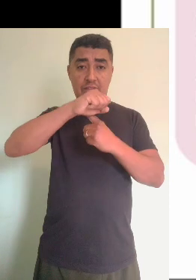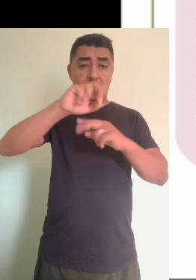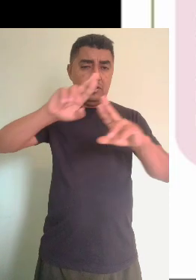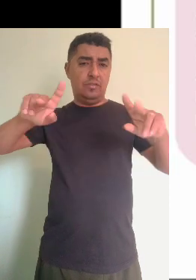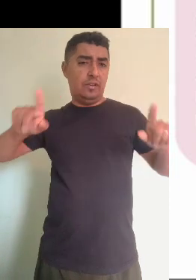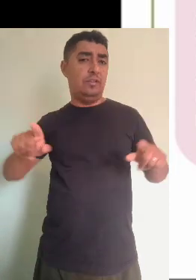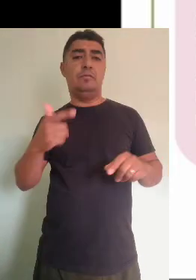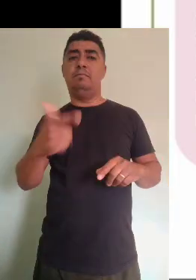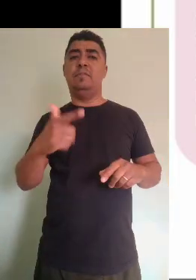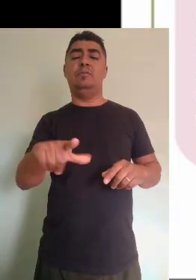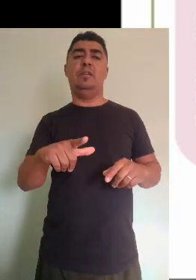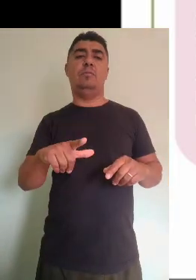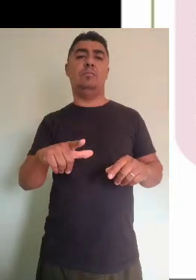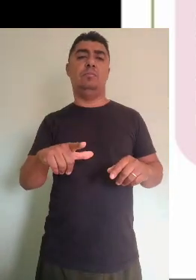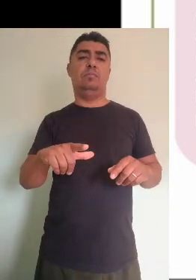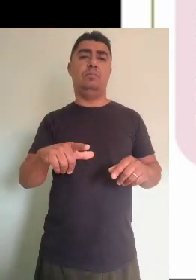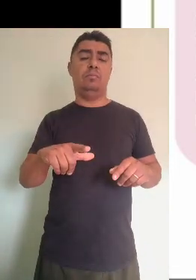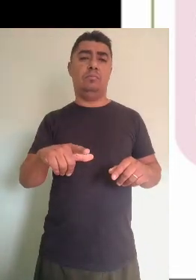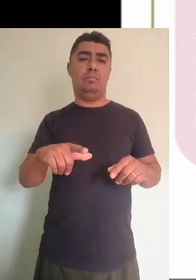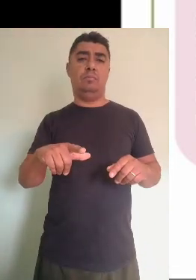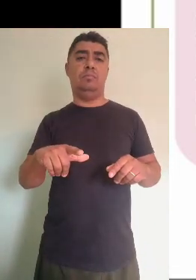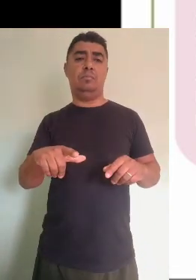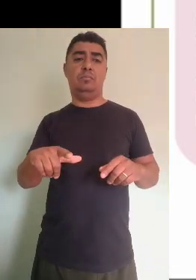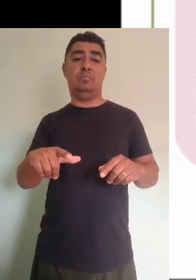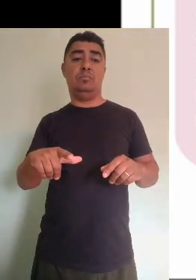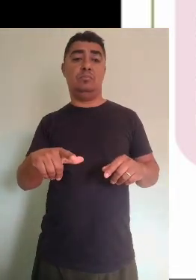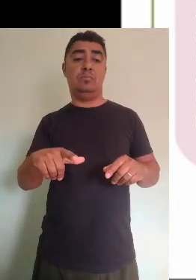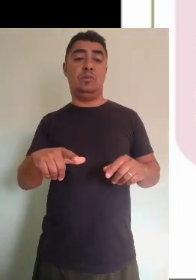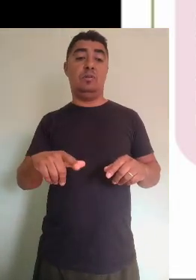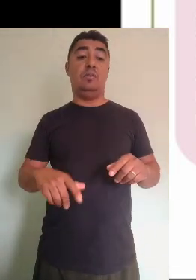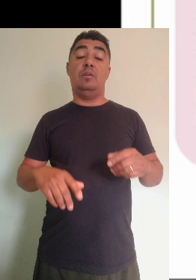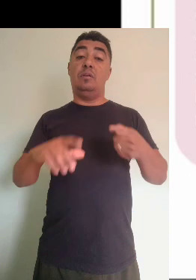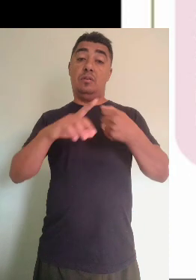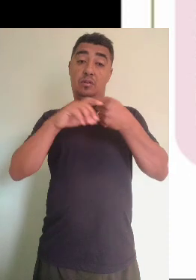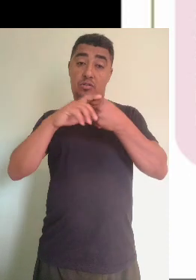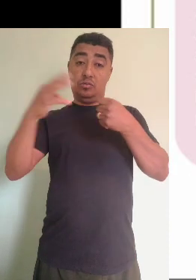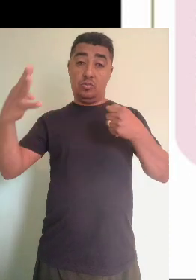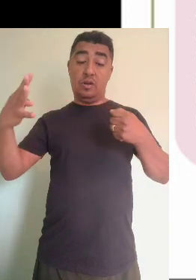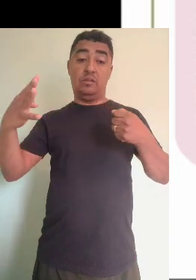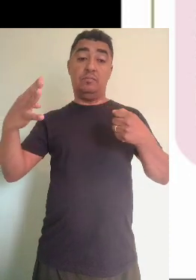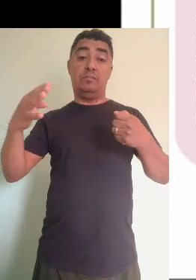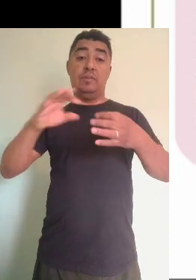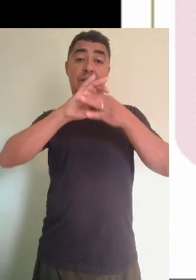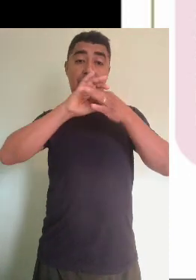só podem fundamentar-se na utilidade comum. Artigo 4º. A liberdade